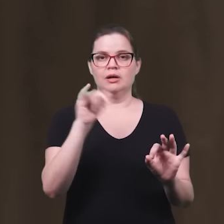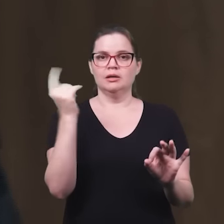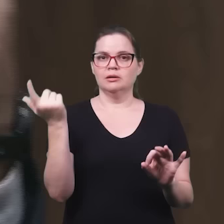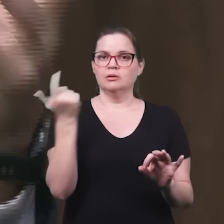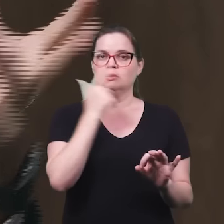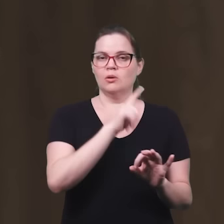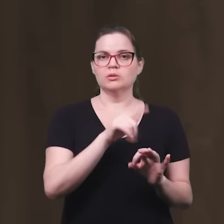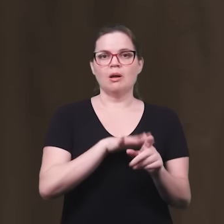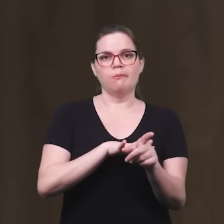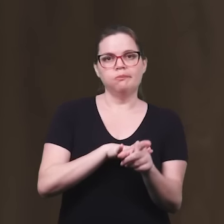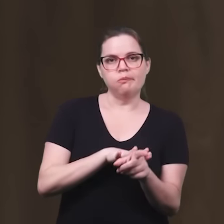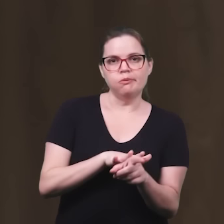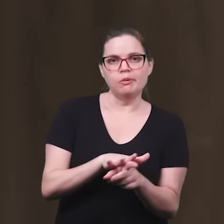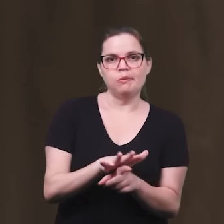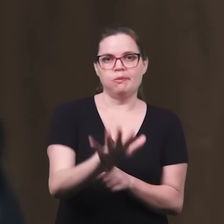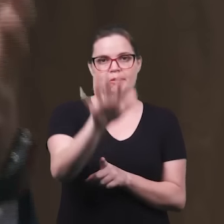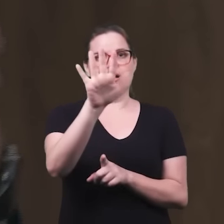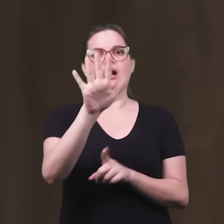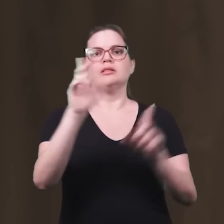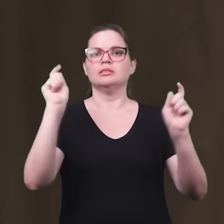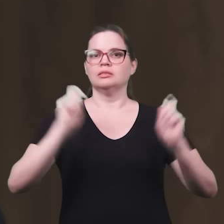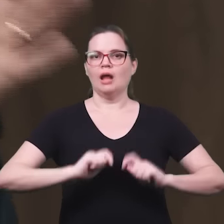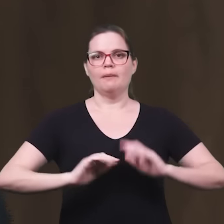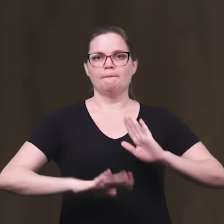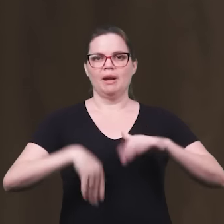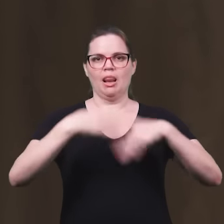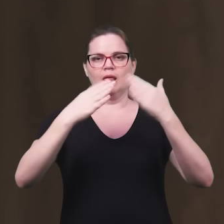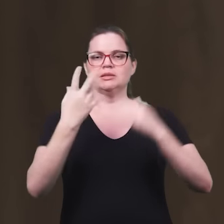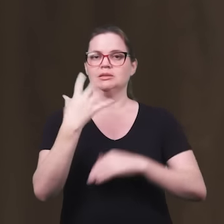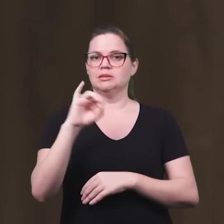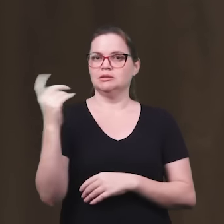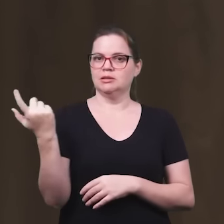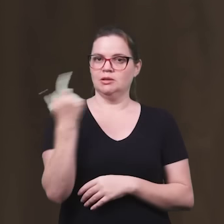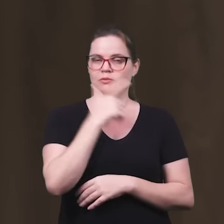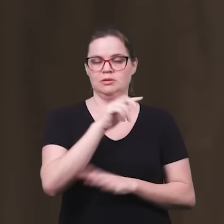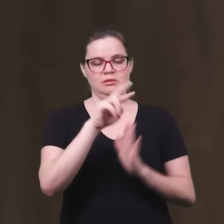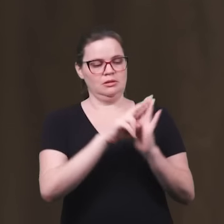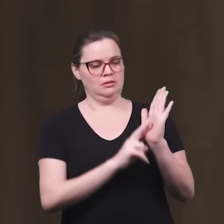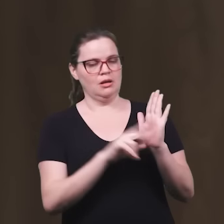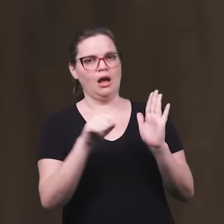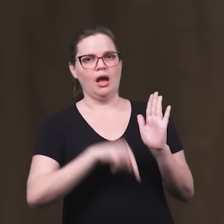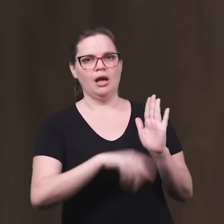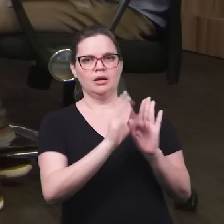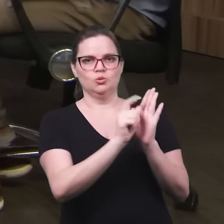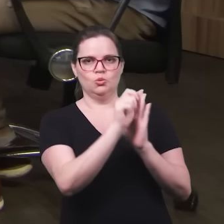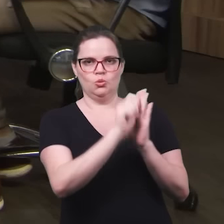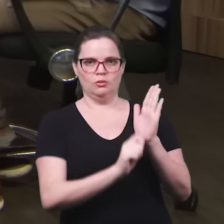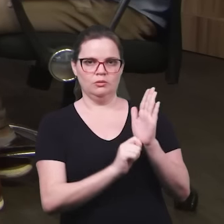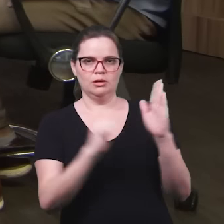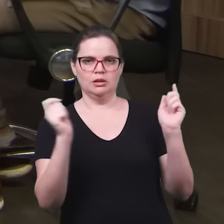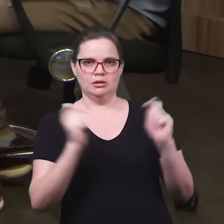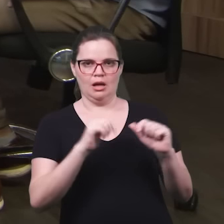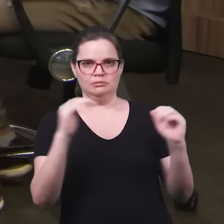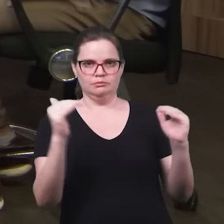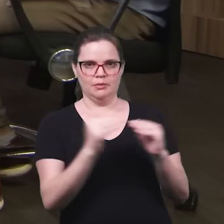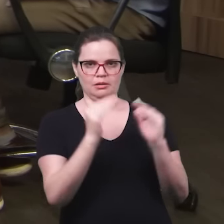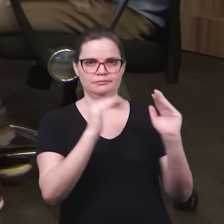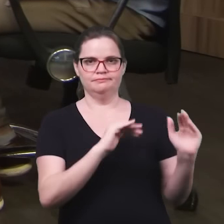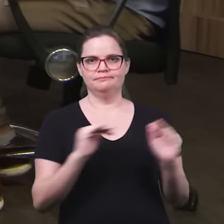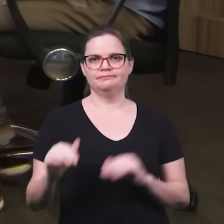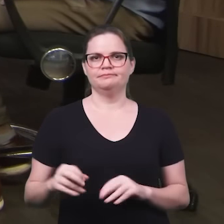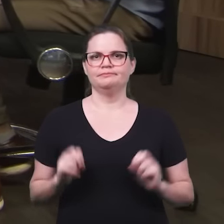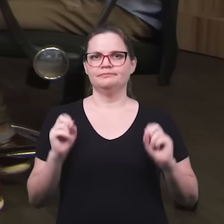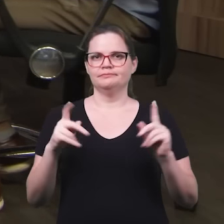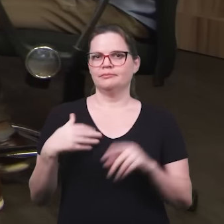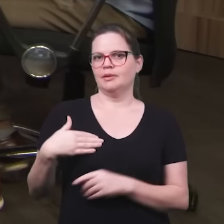esse engajamento, esse alcance, se você seguir essas regras do algoritmo, sim. Muito bem. Excelente. Vamos